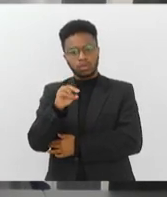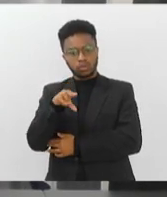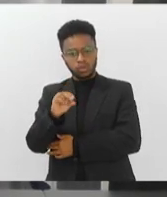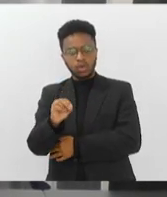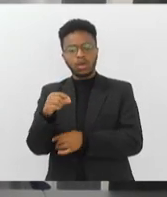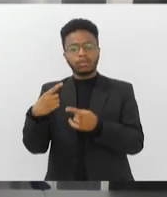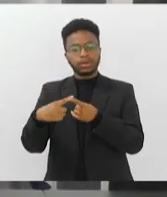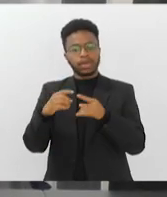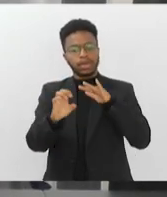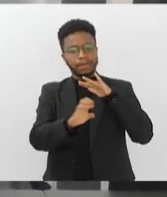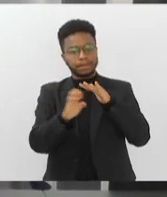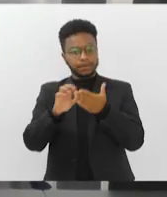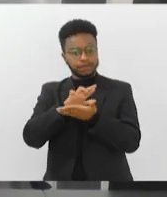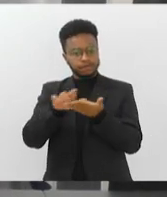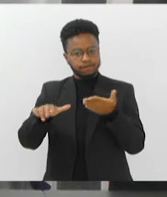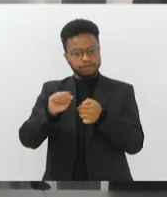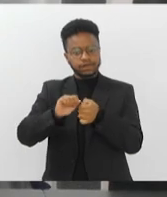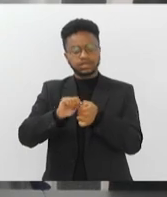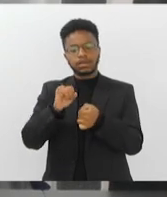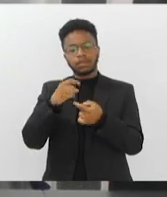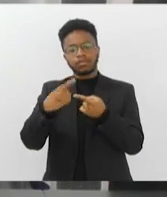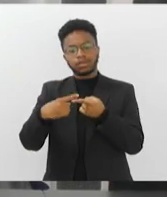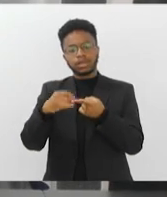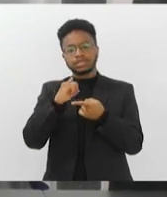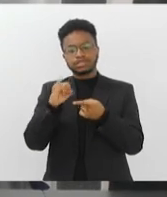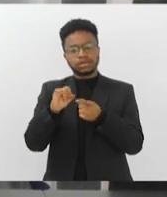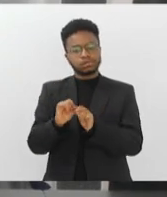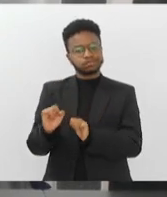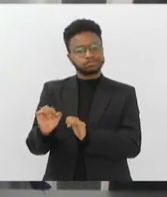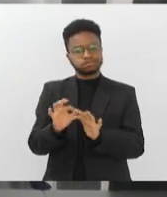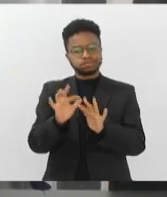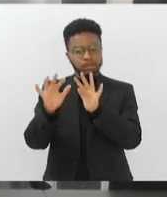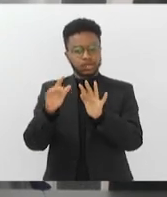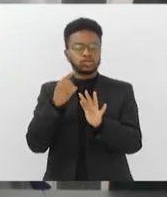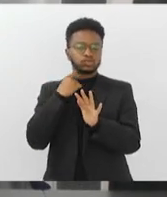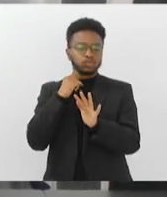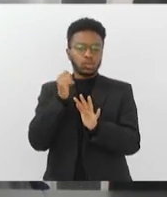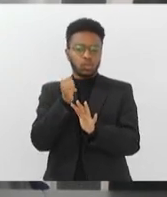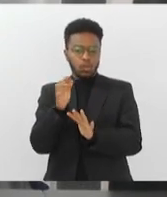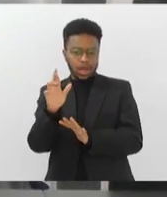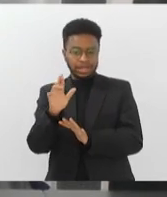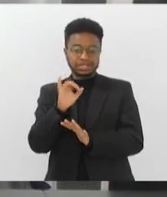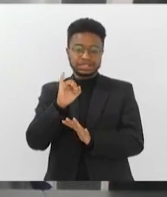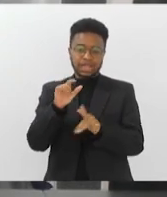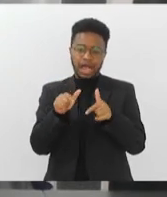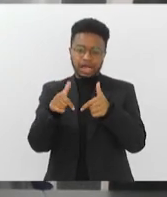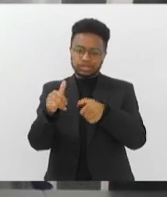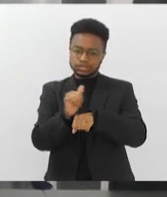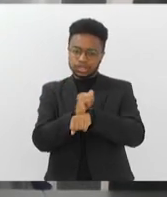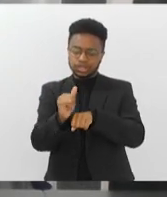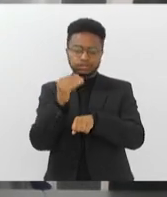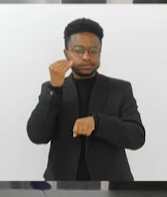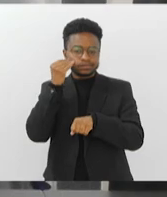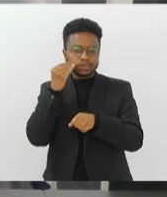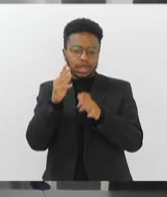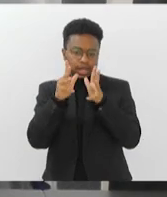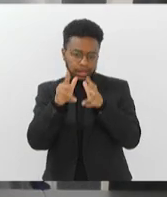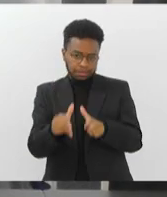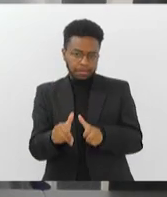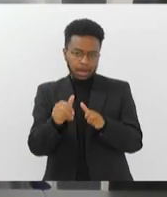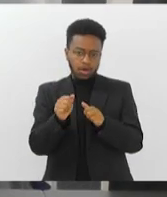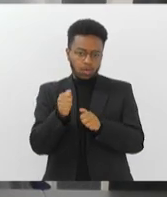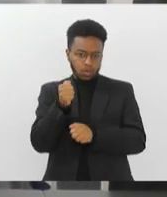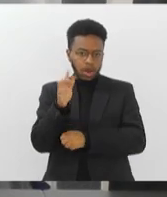elas são emissoras quando tomam medidas de despoluição, benéficas ao meio ambiente, e o Rio de Janeiro faz, através